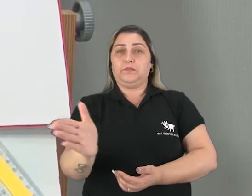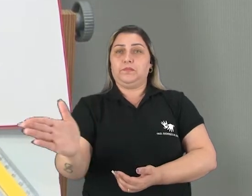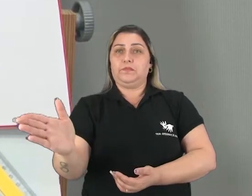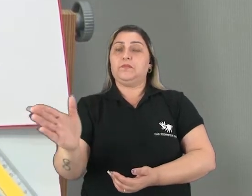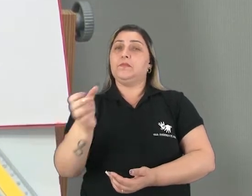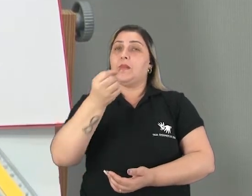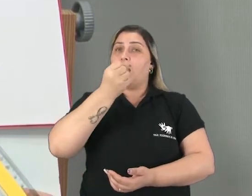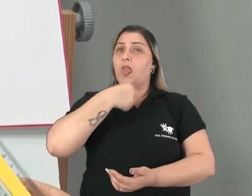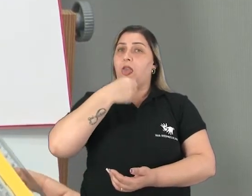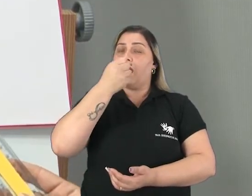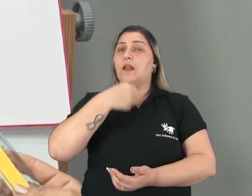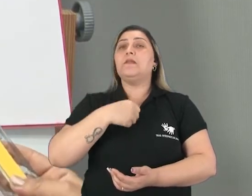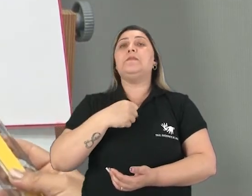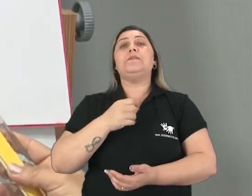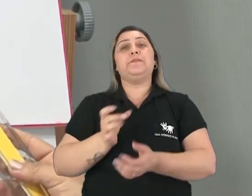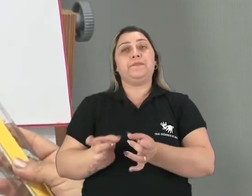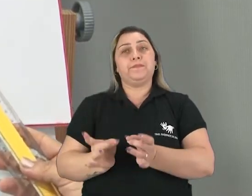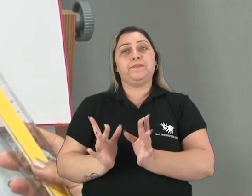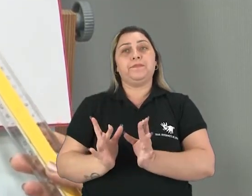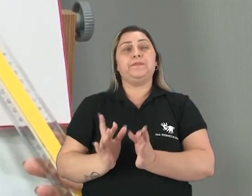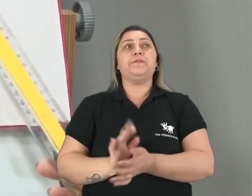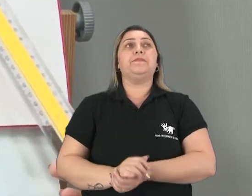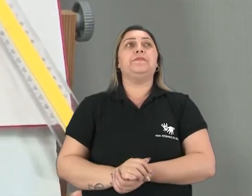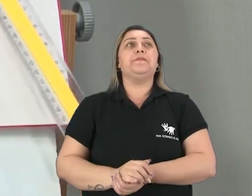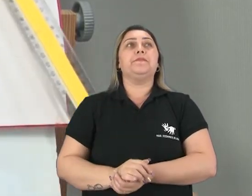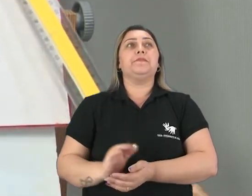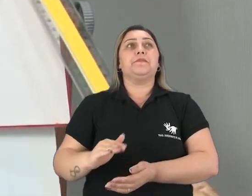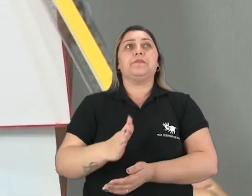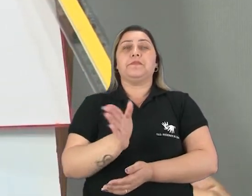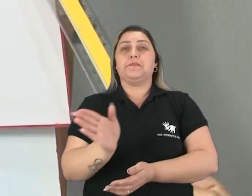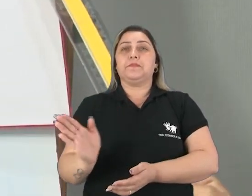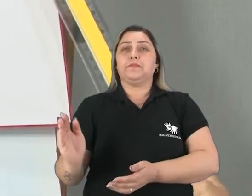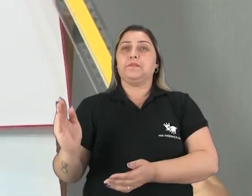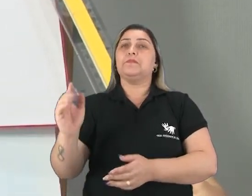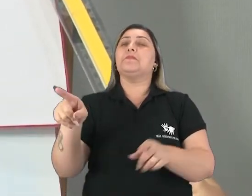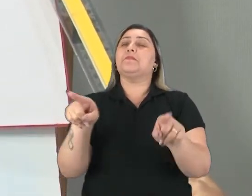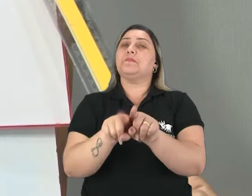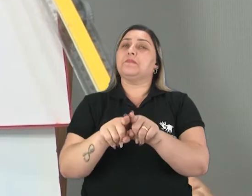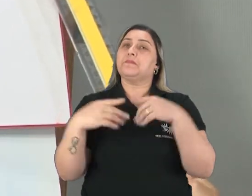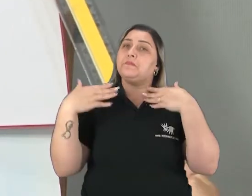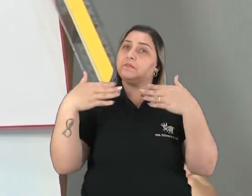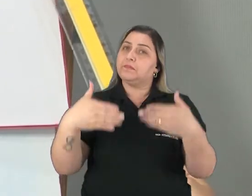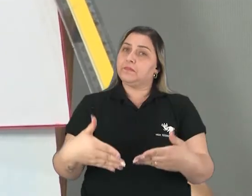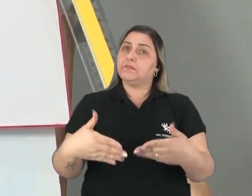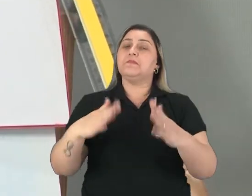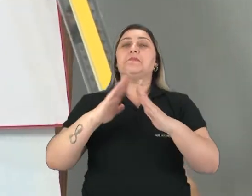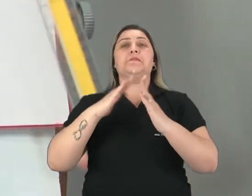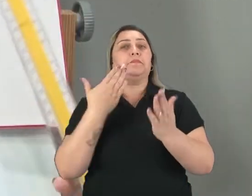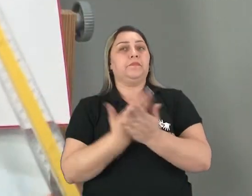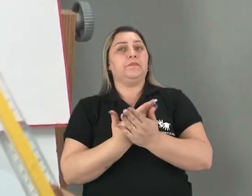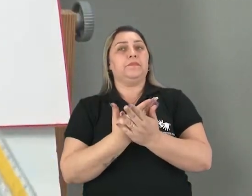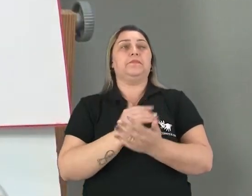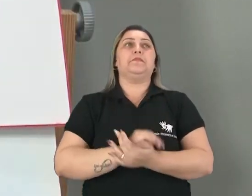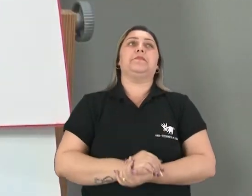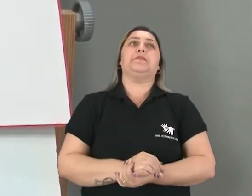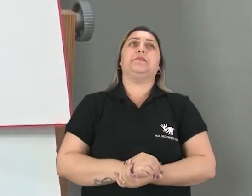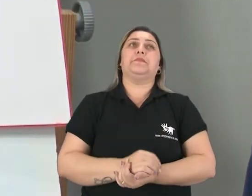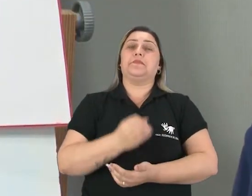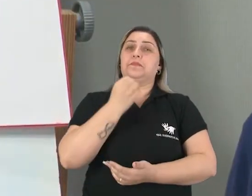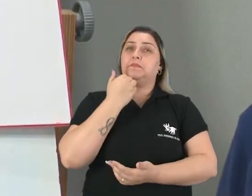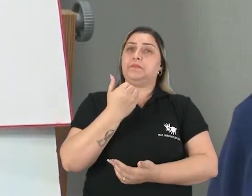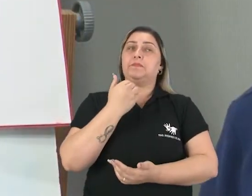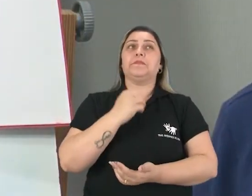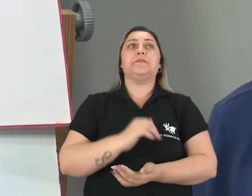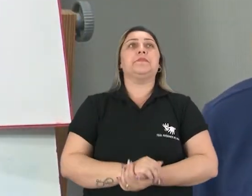pela sorveteria, tem mais outra curva e também nos leva à escola. Muito